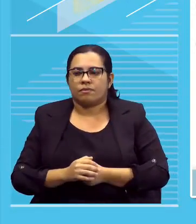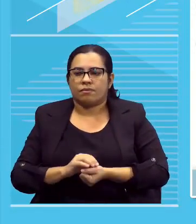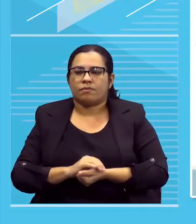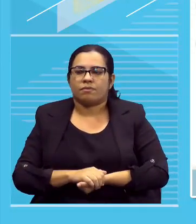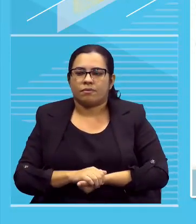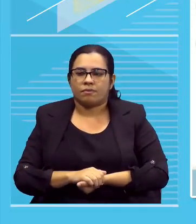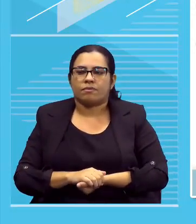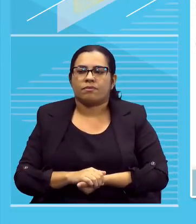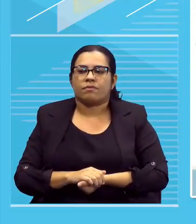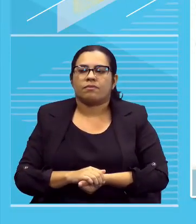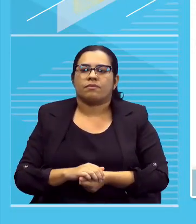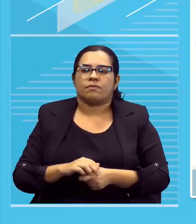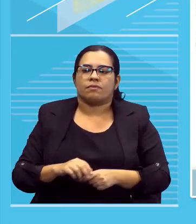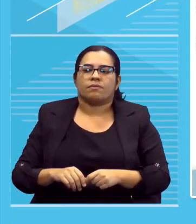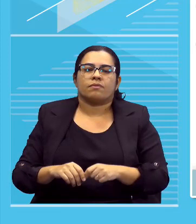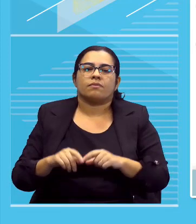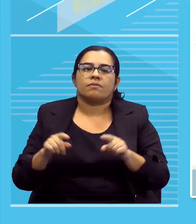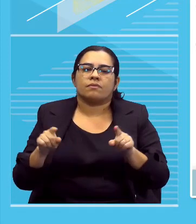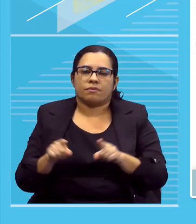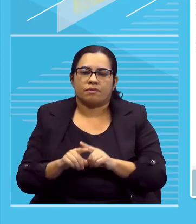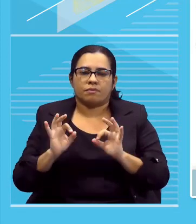uma nova culinária